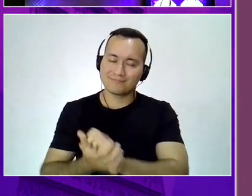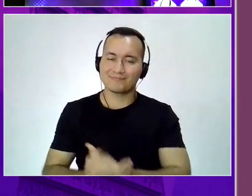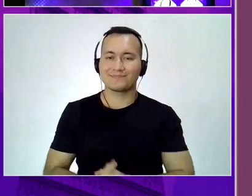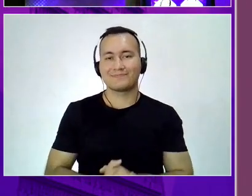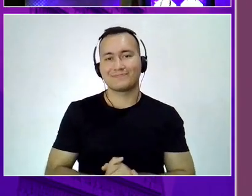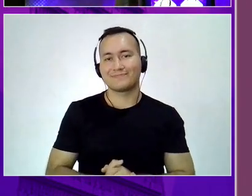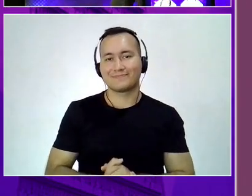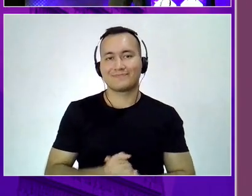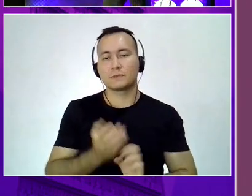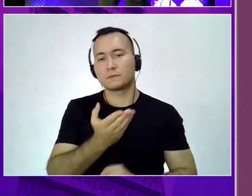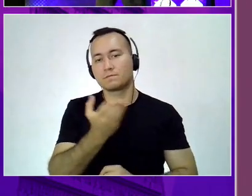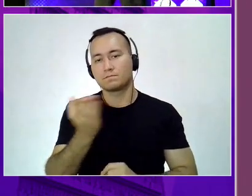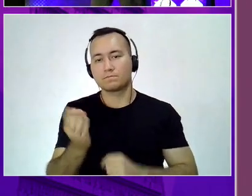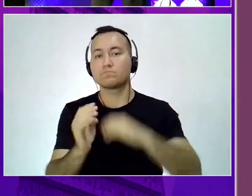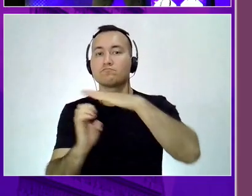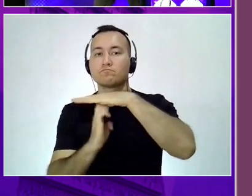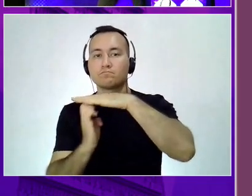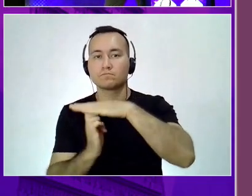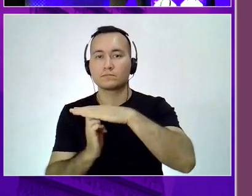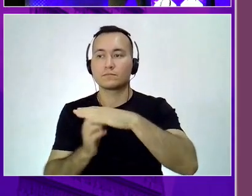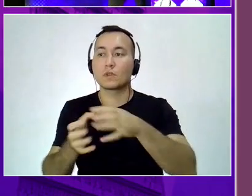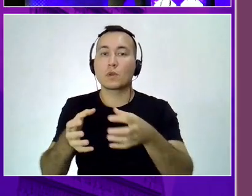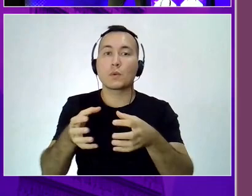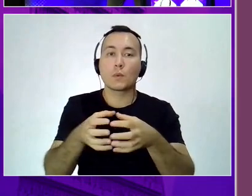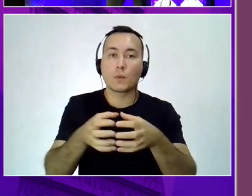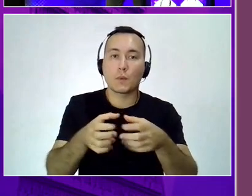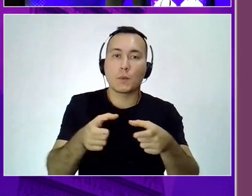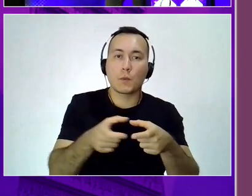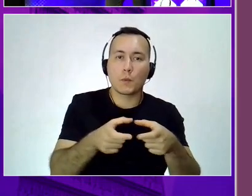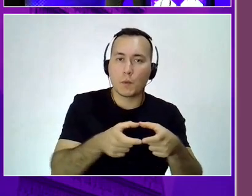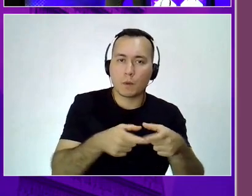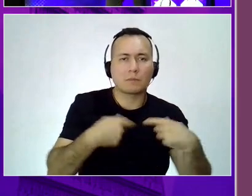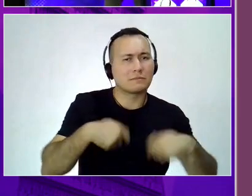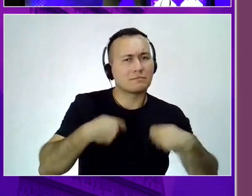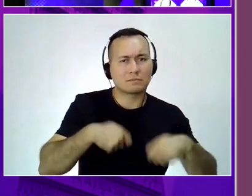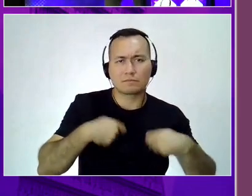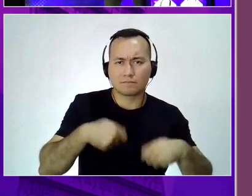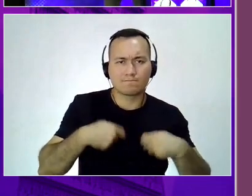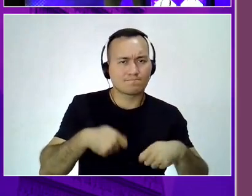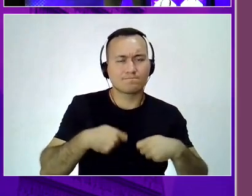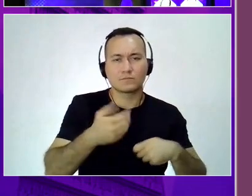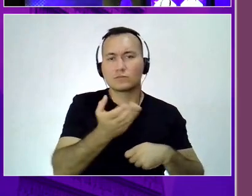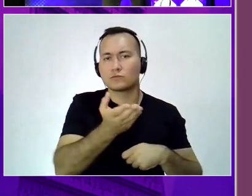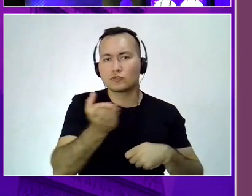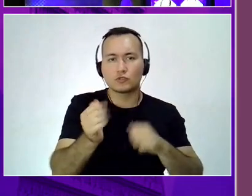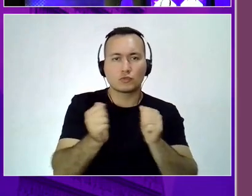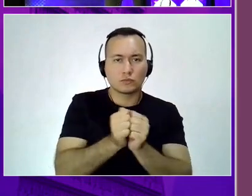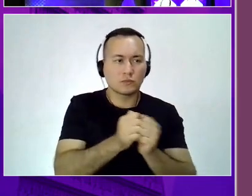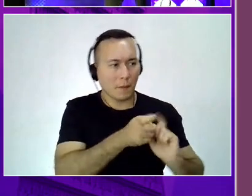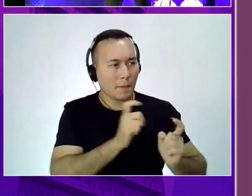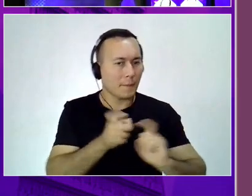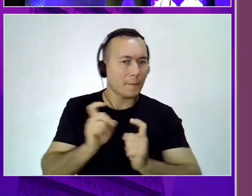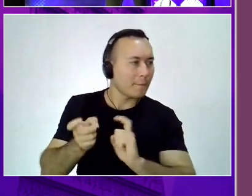seu próprio pipeline e possivelmente ele mudará com o tempo. Então, quando a gente pensa, pô, eu tenho aqui minha empresa, cara, eu